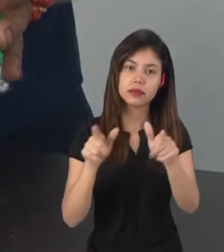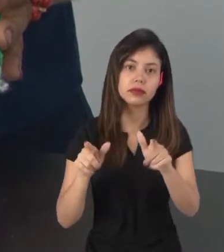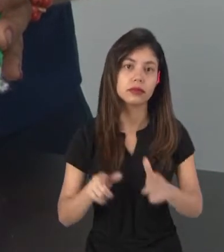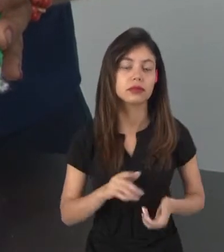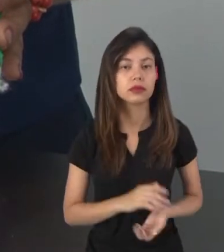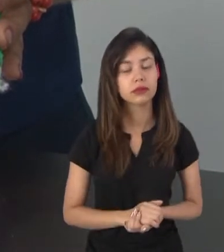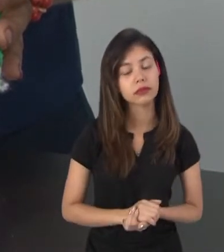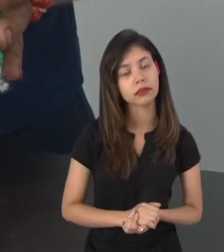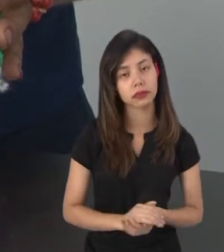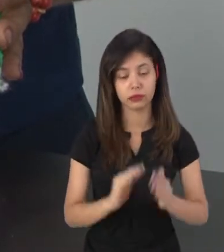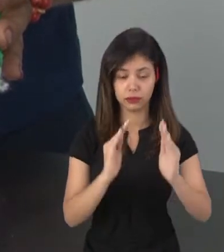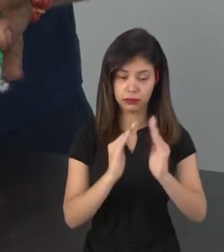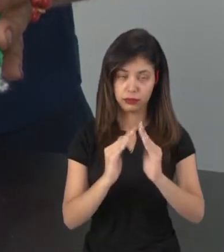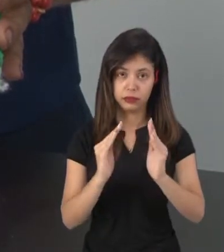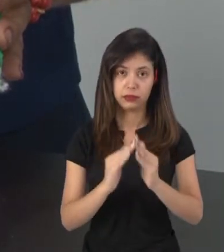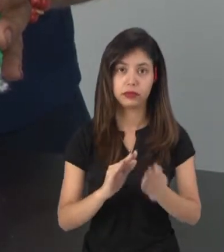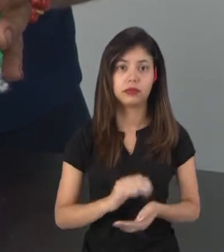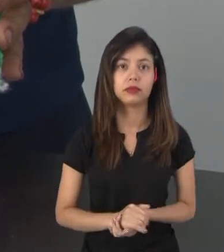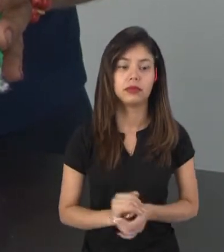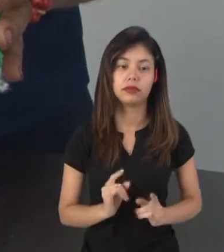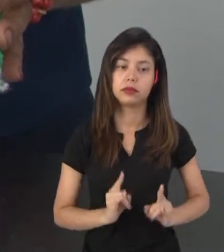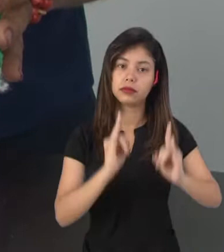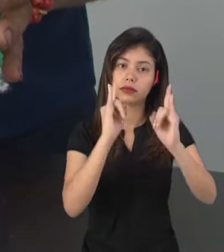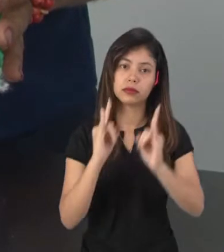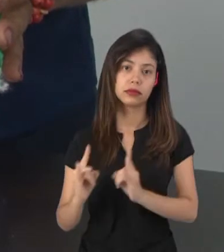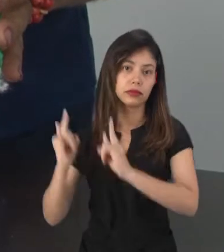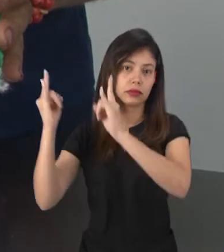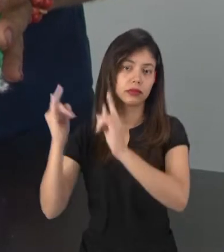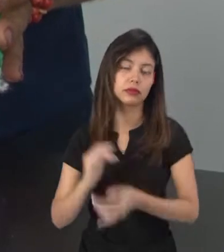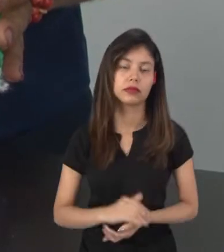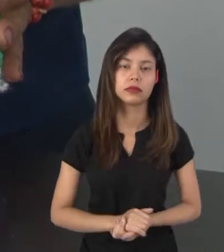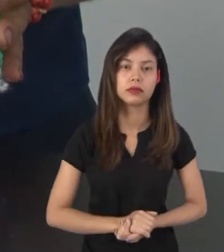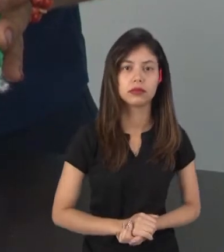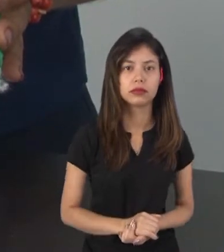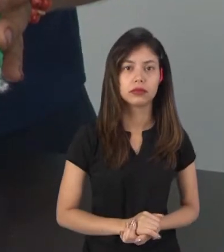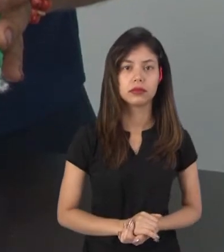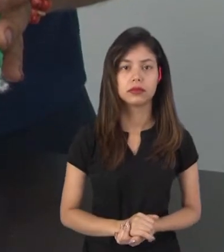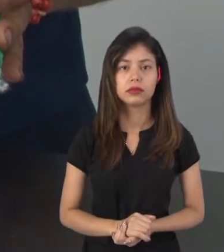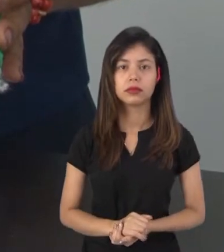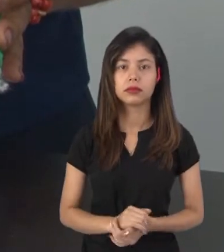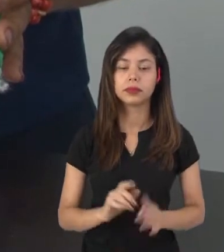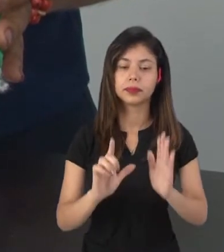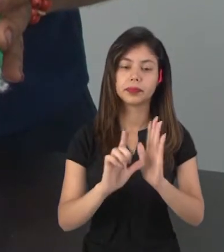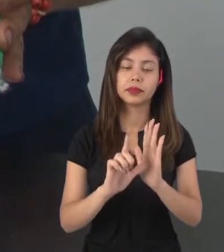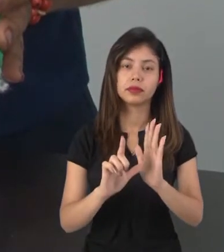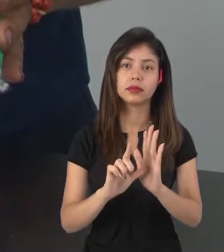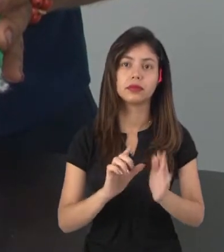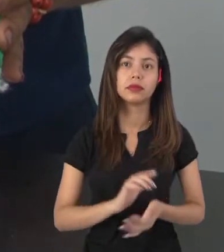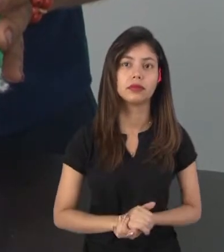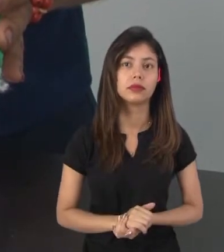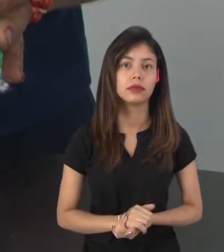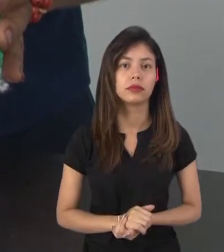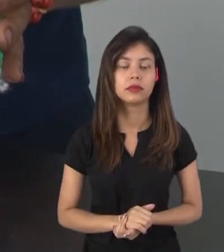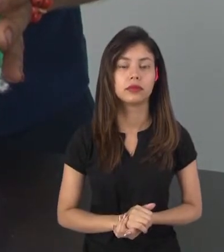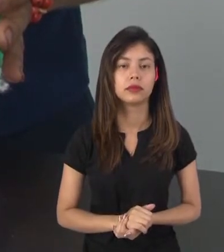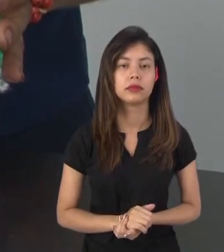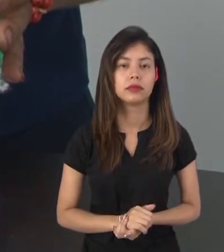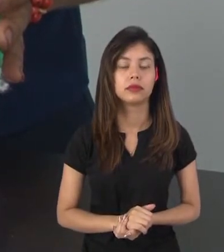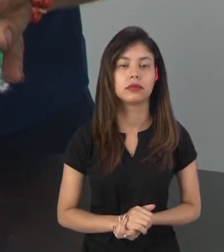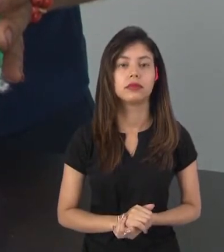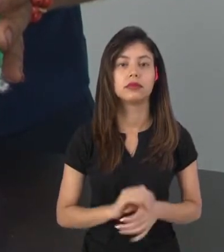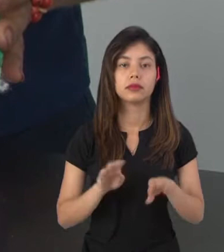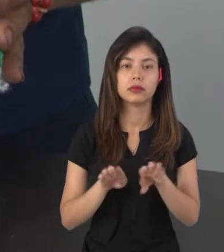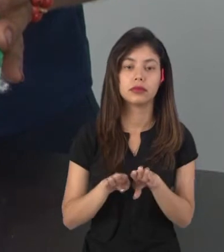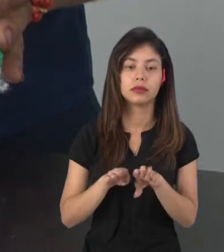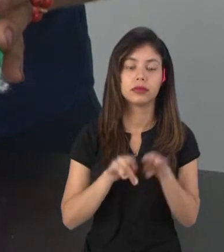As residências, né, os prédios, eles, né, e as lojas, eles